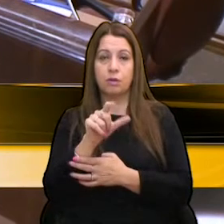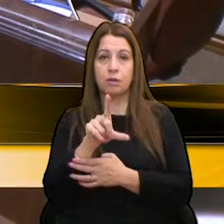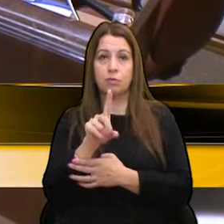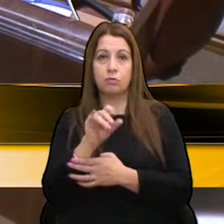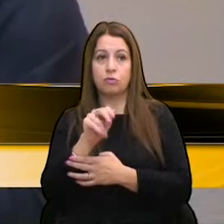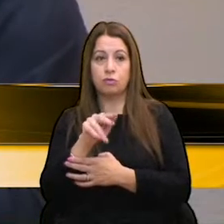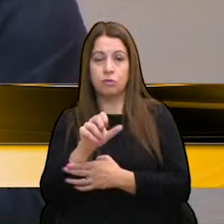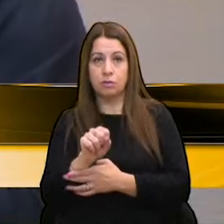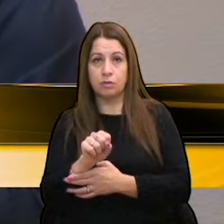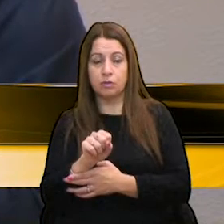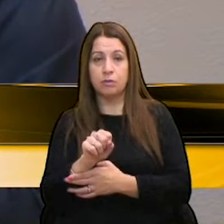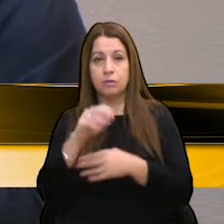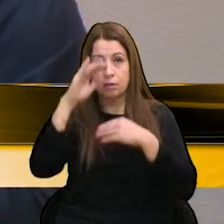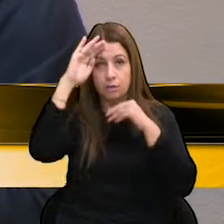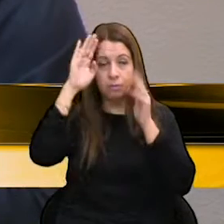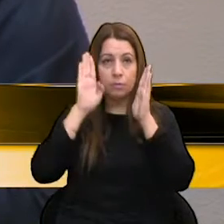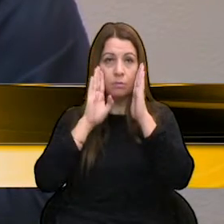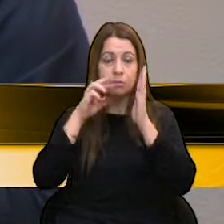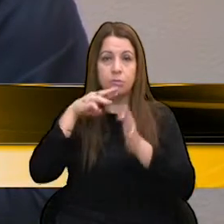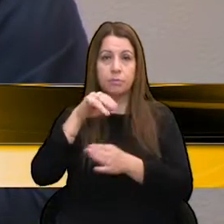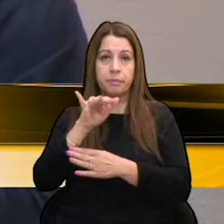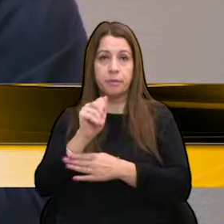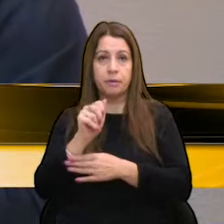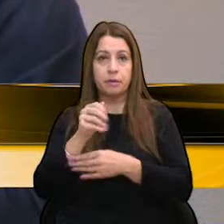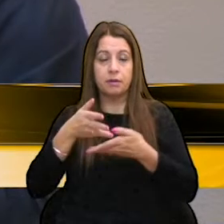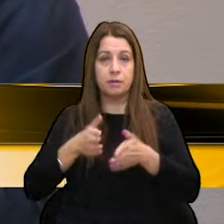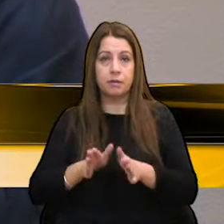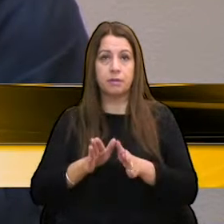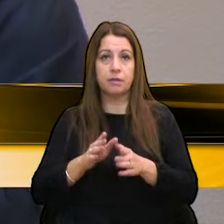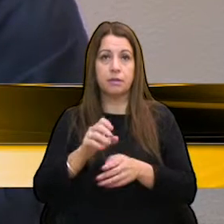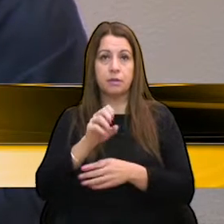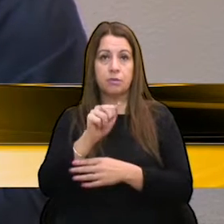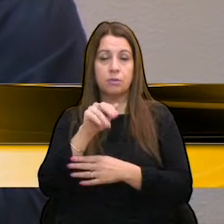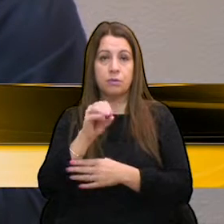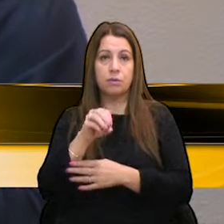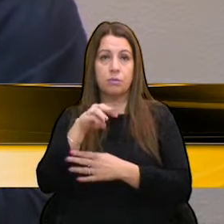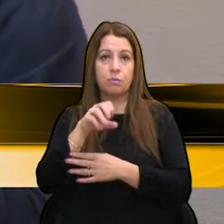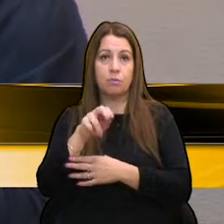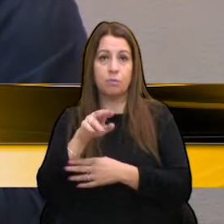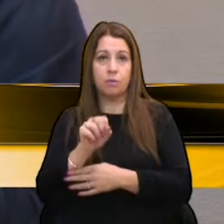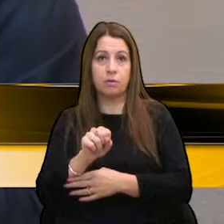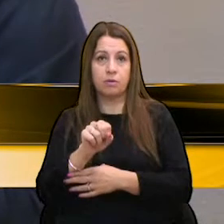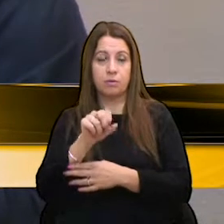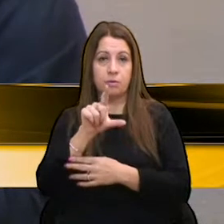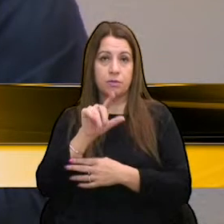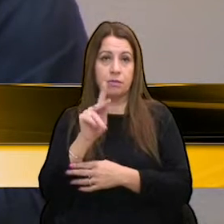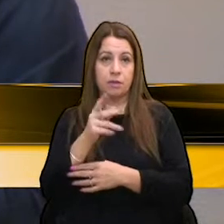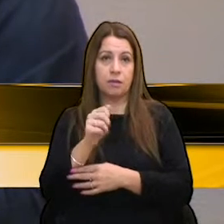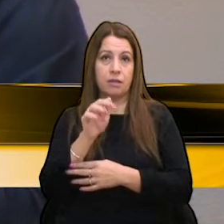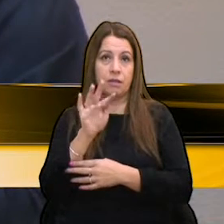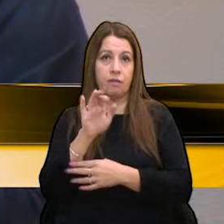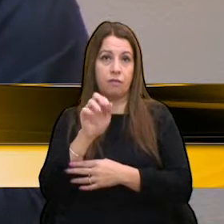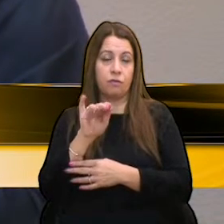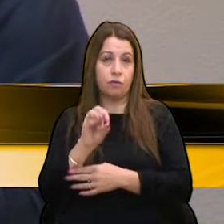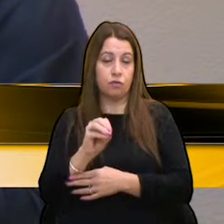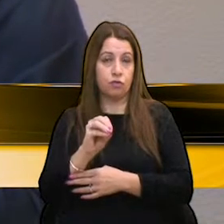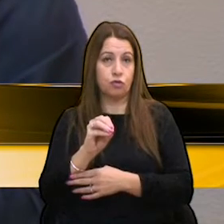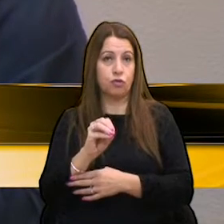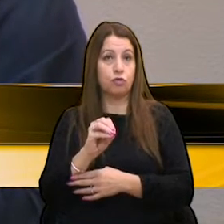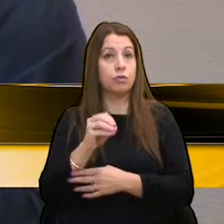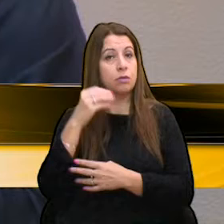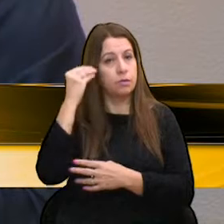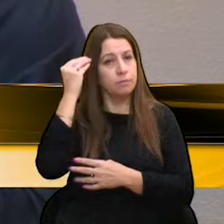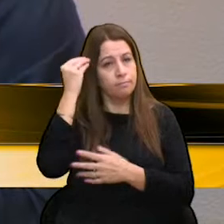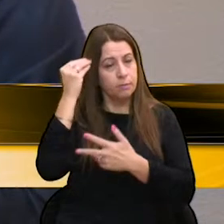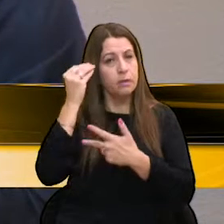Ela, a irmã Maria Polônia Panes, ela nasceu em São Marcos da Linha Feijó, no interior aqui de Caxias, viveu uma profunda experiência de Deus